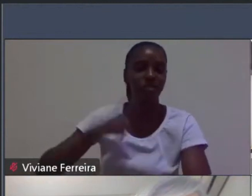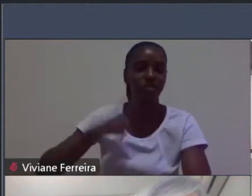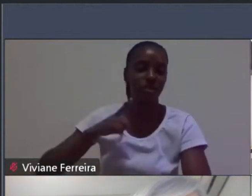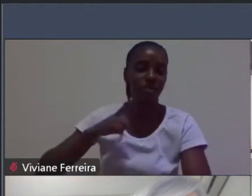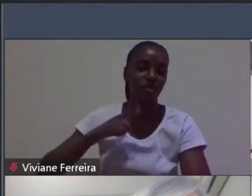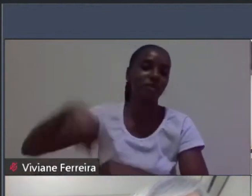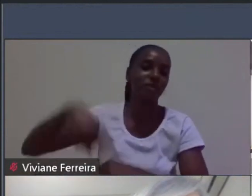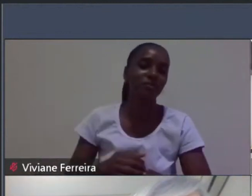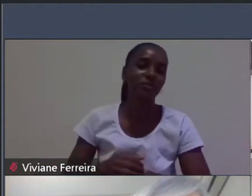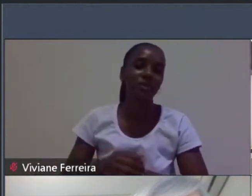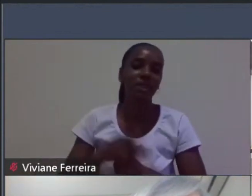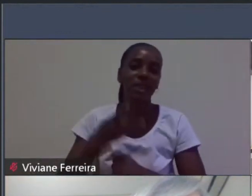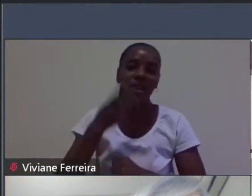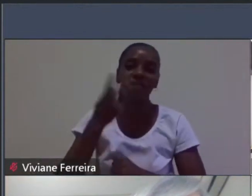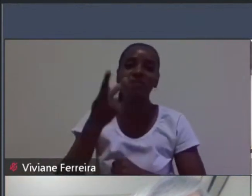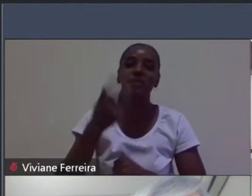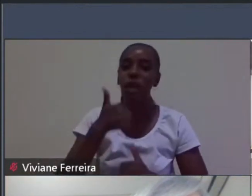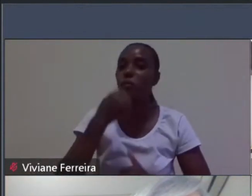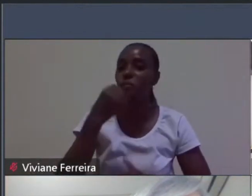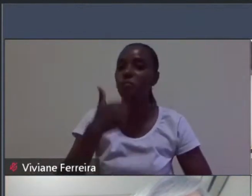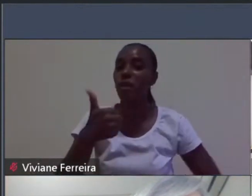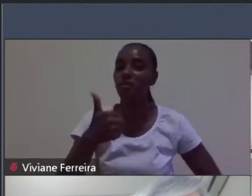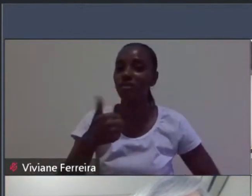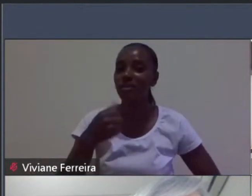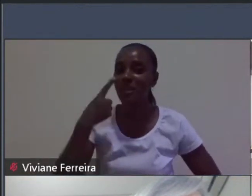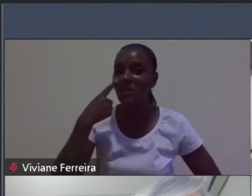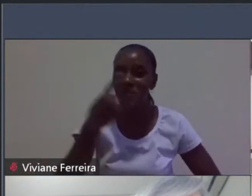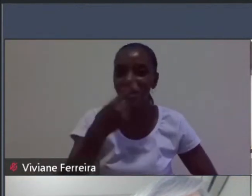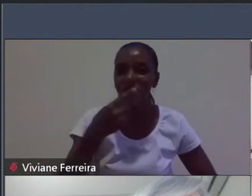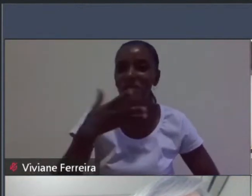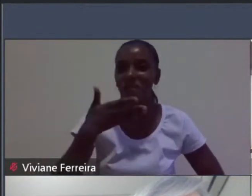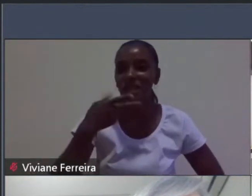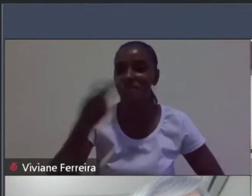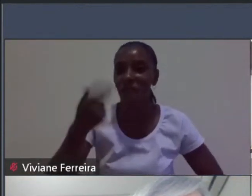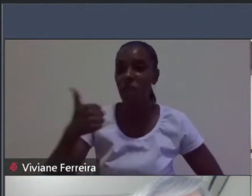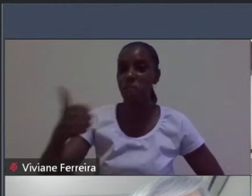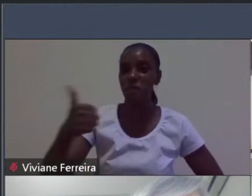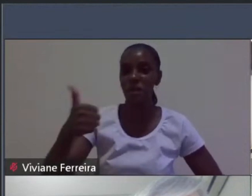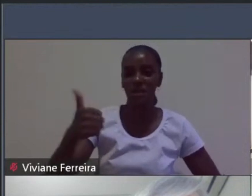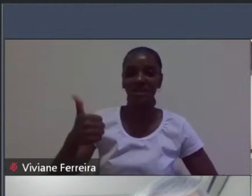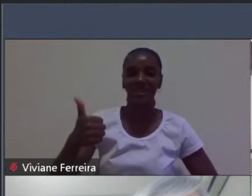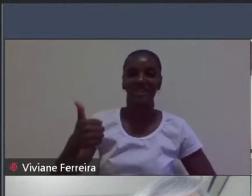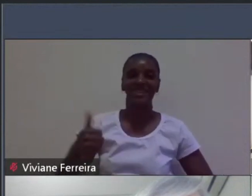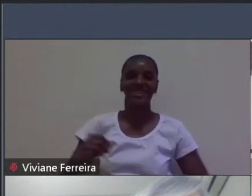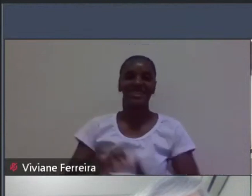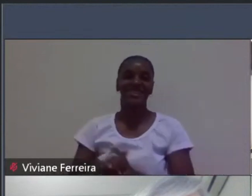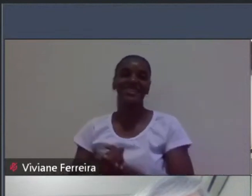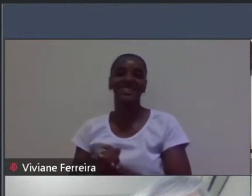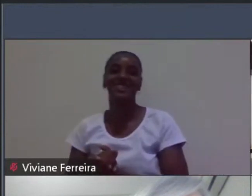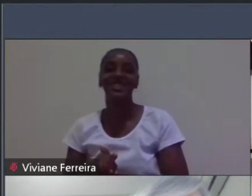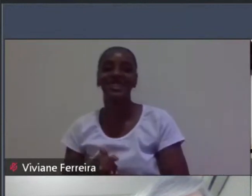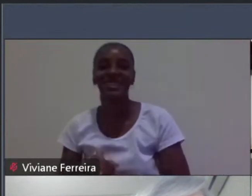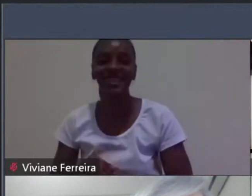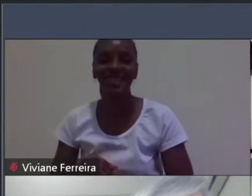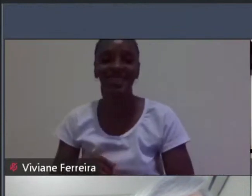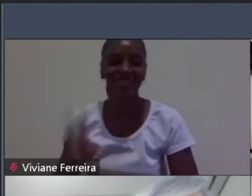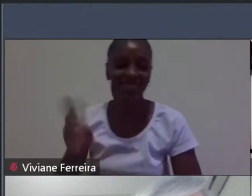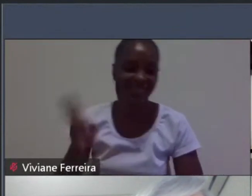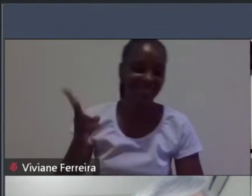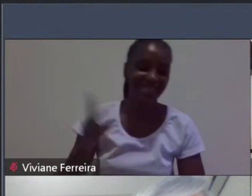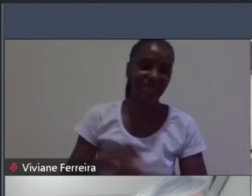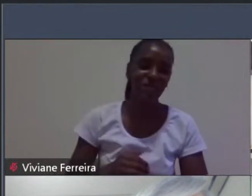Ele fala bem mesmo, Deise, tá vendo? Já pegou o gancho aí da Luísa, nós vamos fazer outros. Chega e te mando. Ah, tá